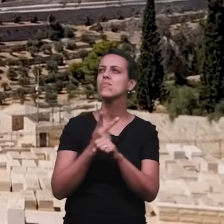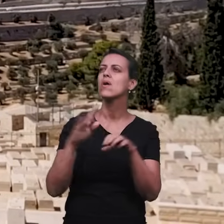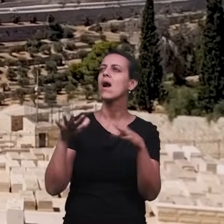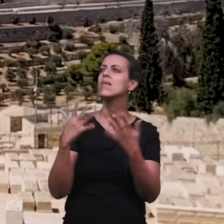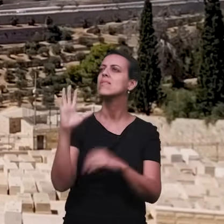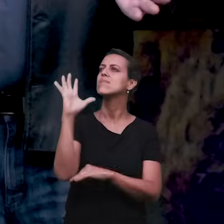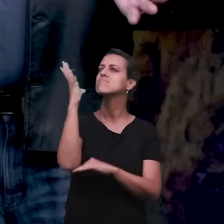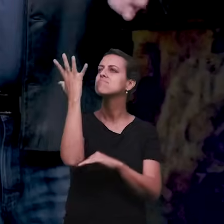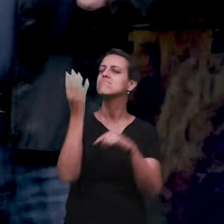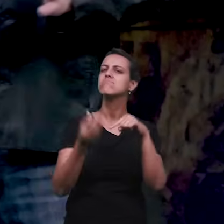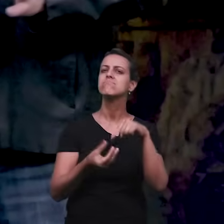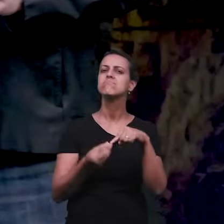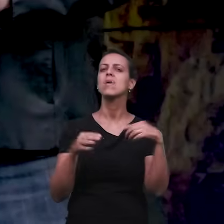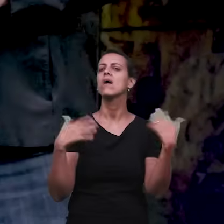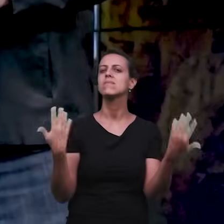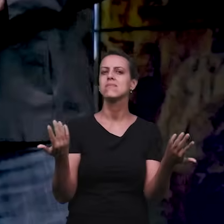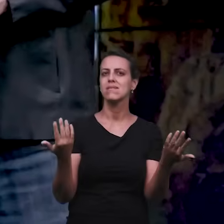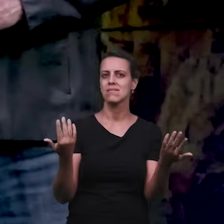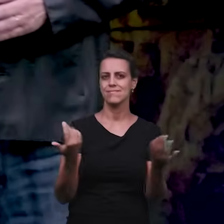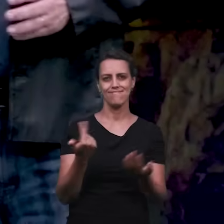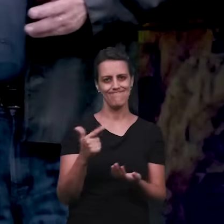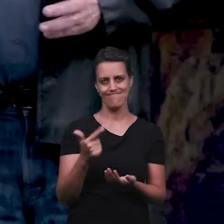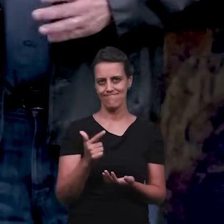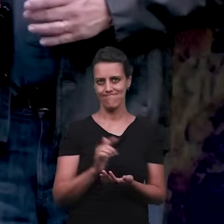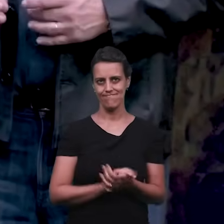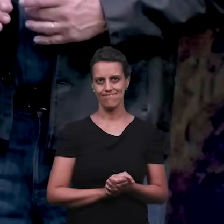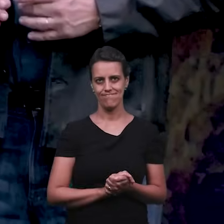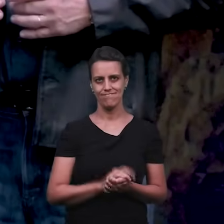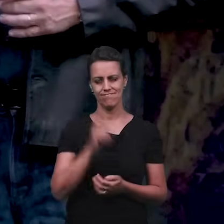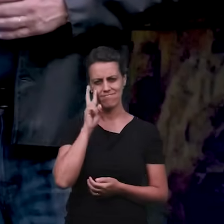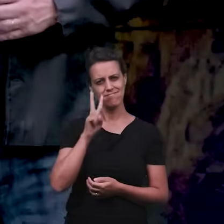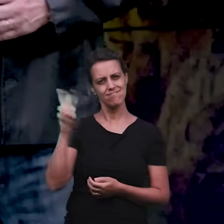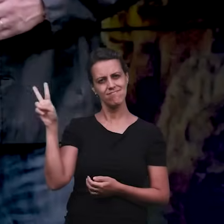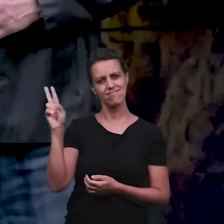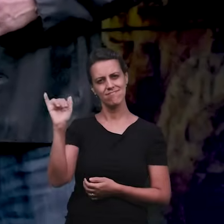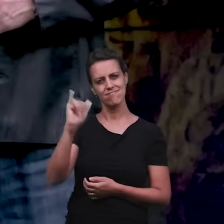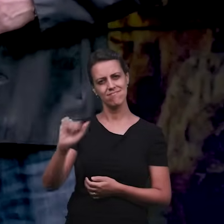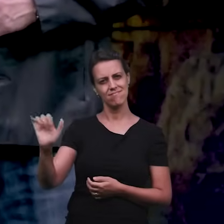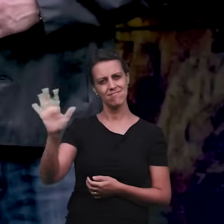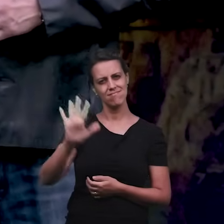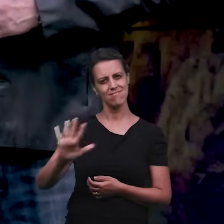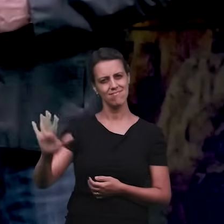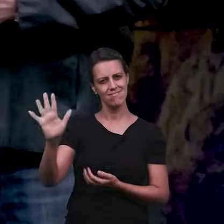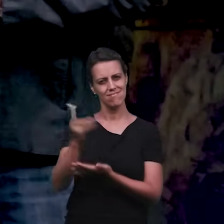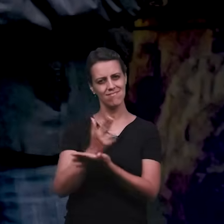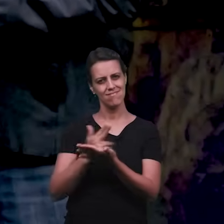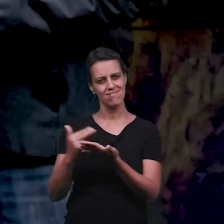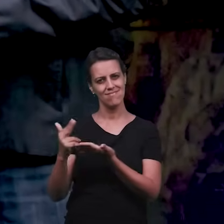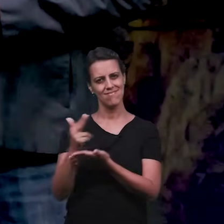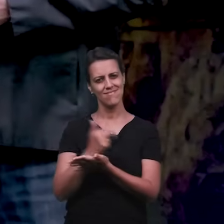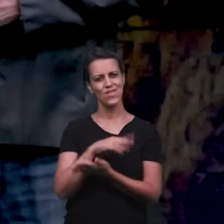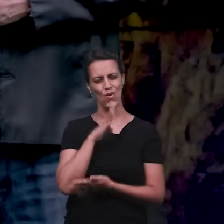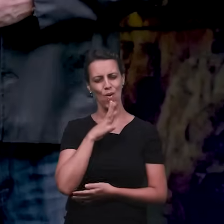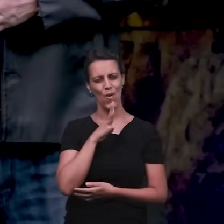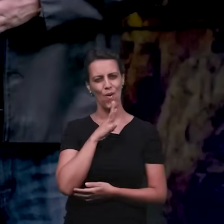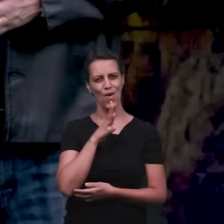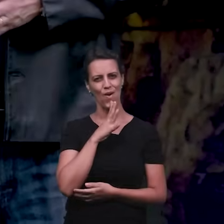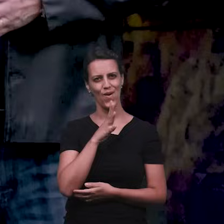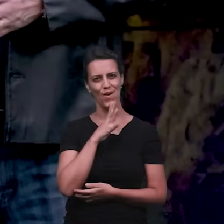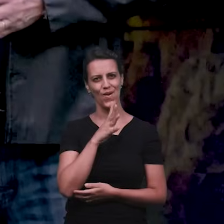nesta figueira. Mas vamos ver aqui nessa figura, uma figura bastante conhecida por todos nós, é